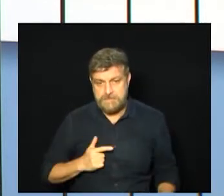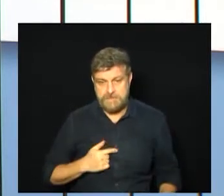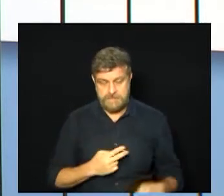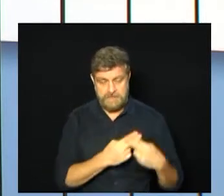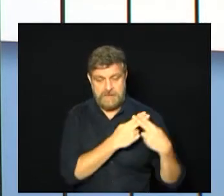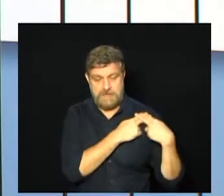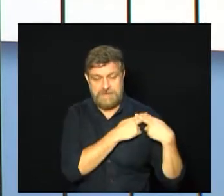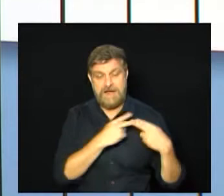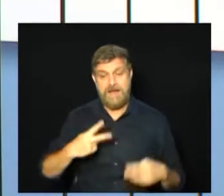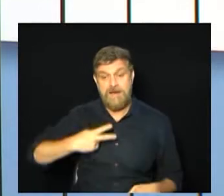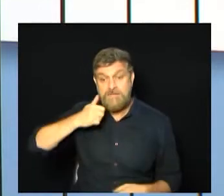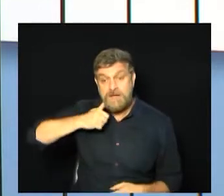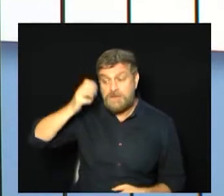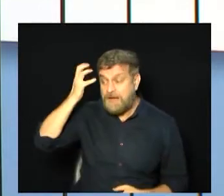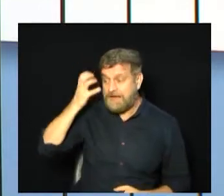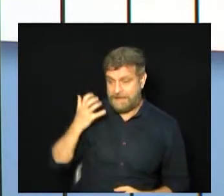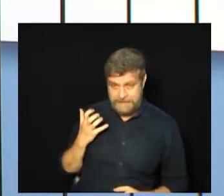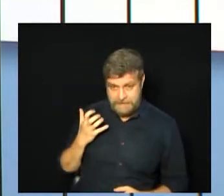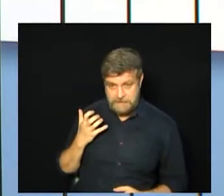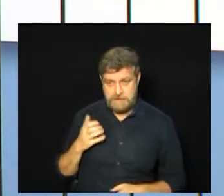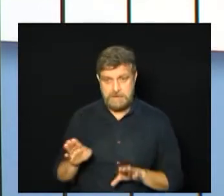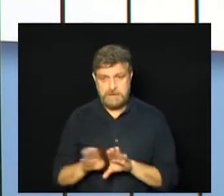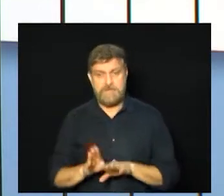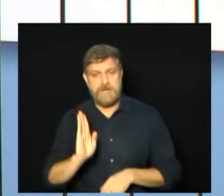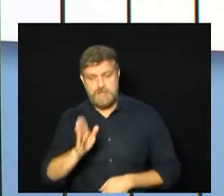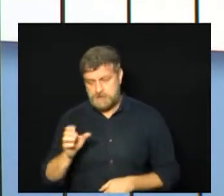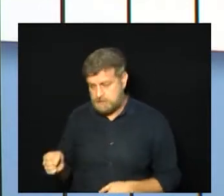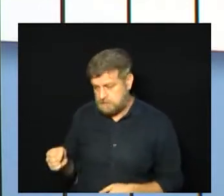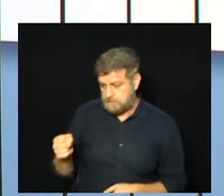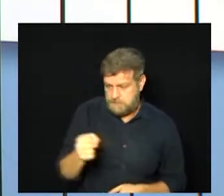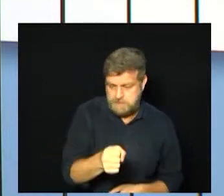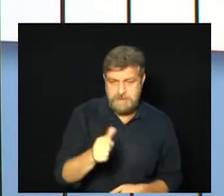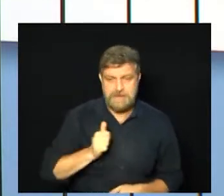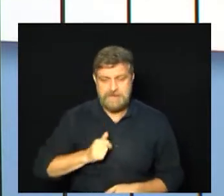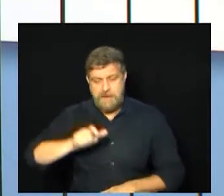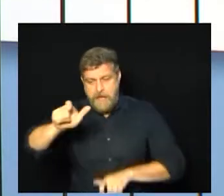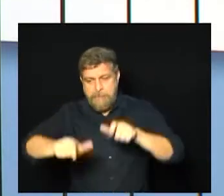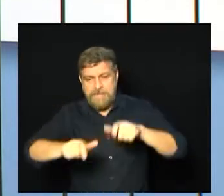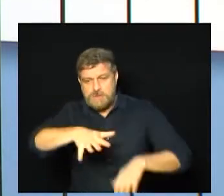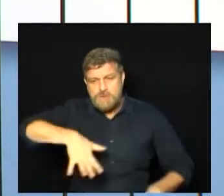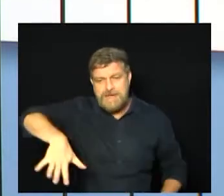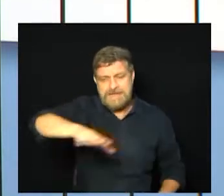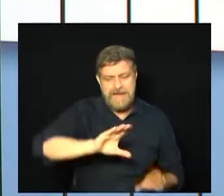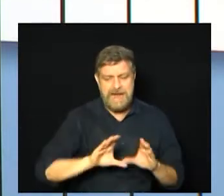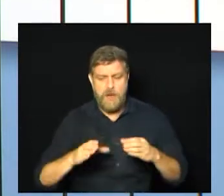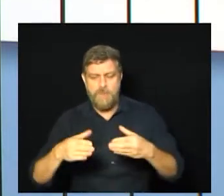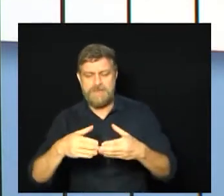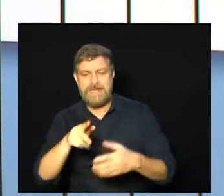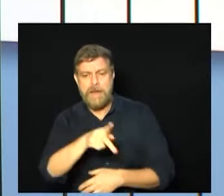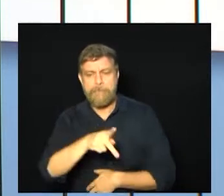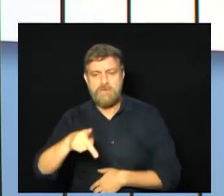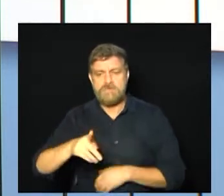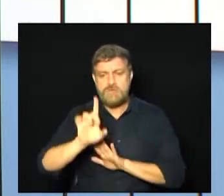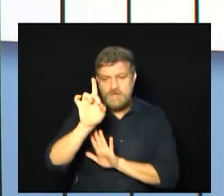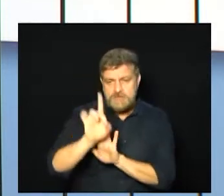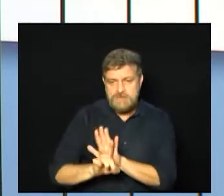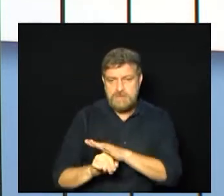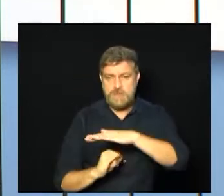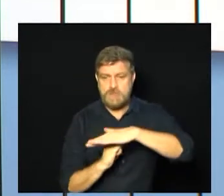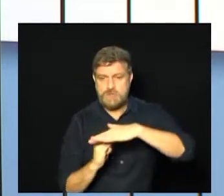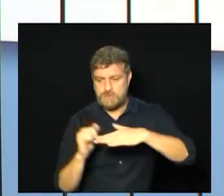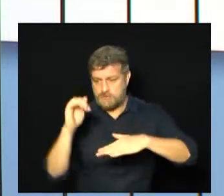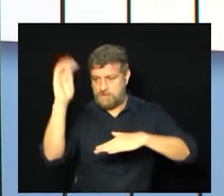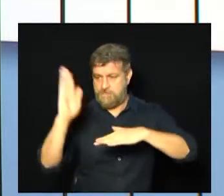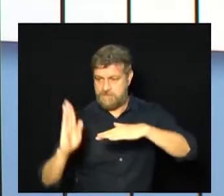presidida pela vereadora Guida Calisto, já trouxe aí atores da comunidade, professores, diretores do Instituto,